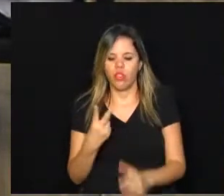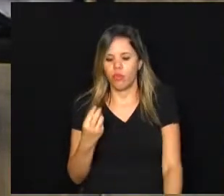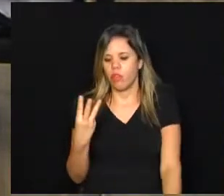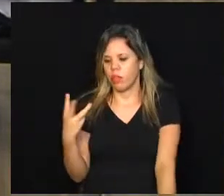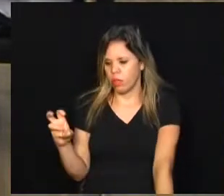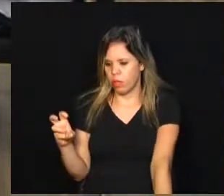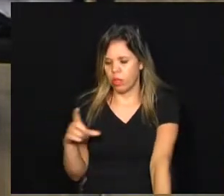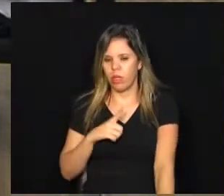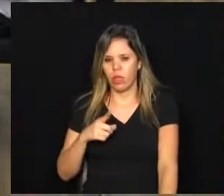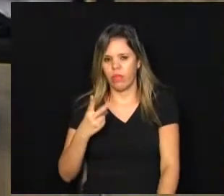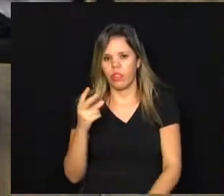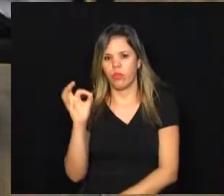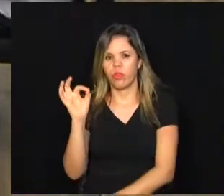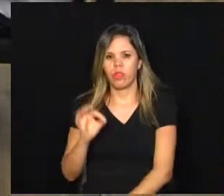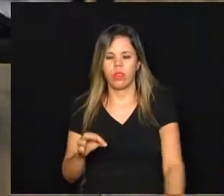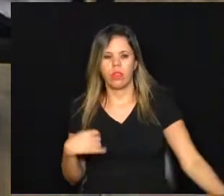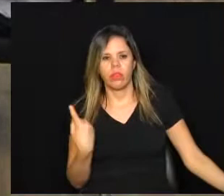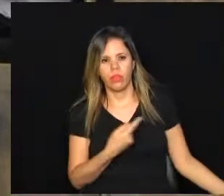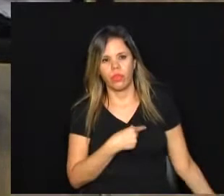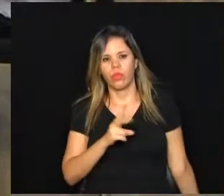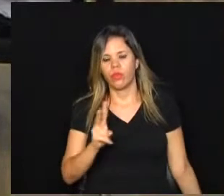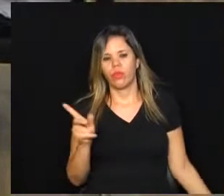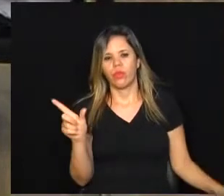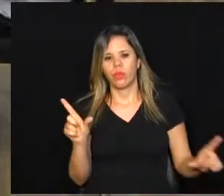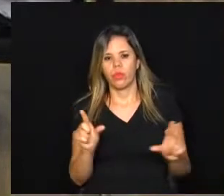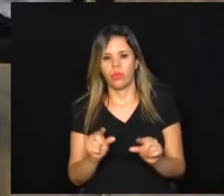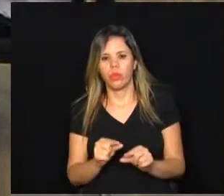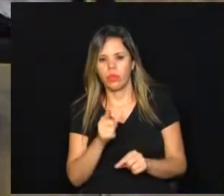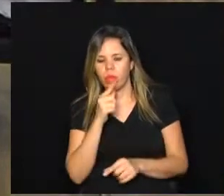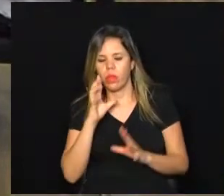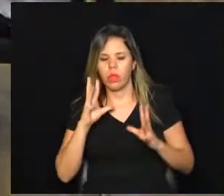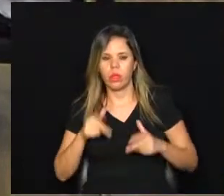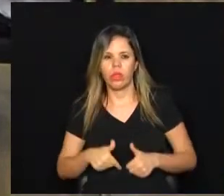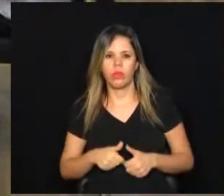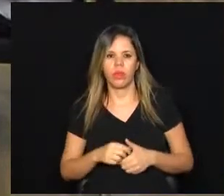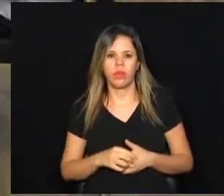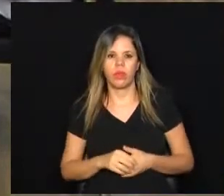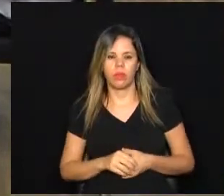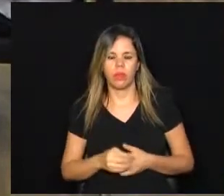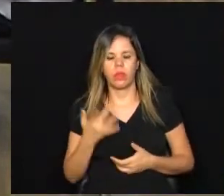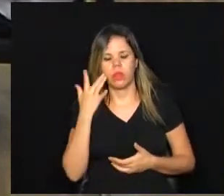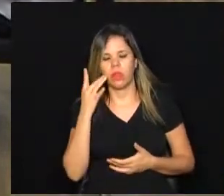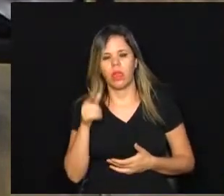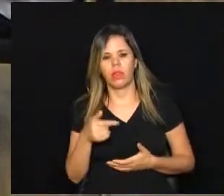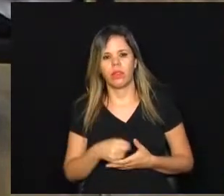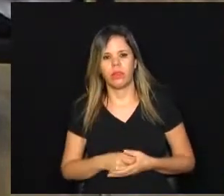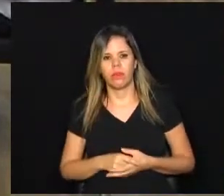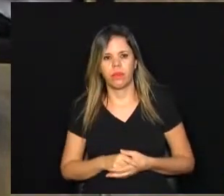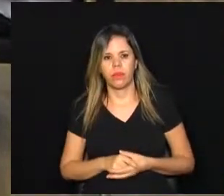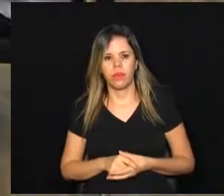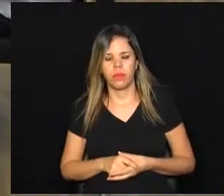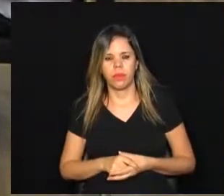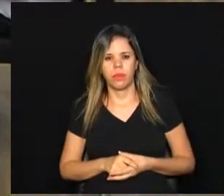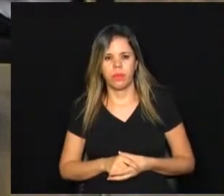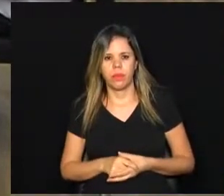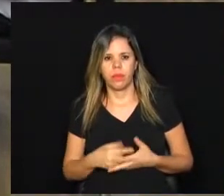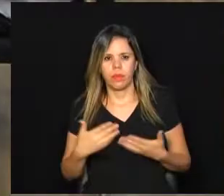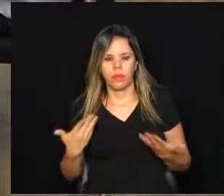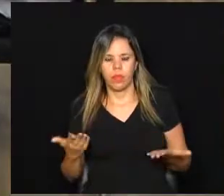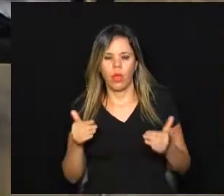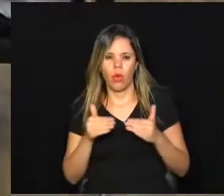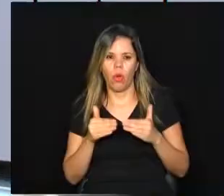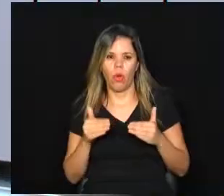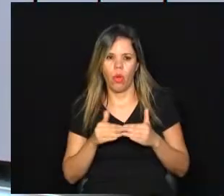vai a 20%, a gente vai continuar perdendo essa água potável. Como é que você enxerga? Eu concordo